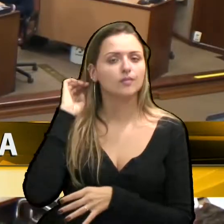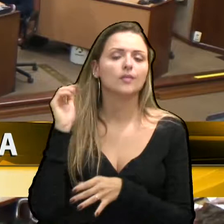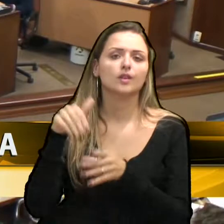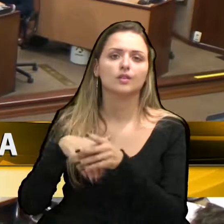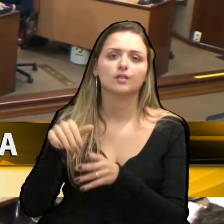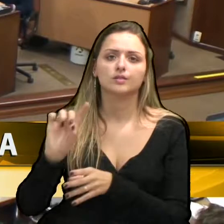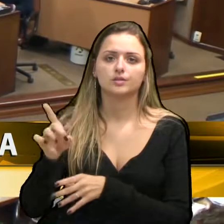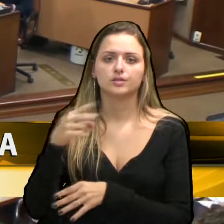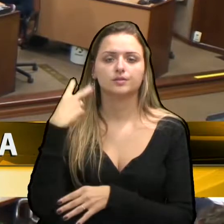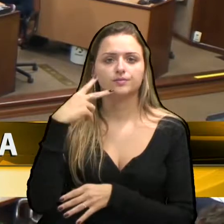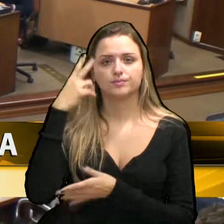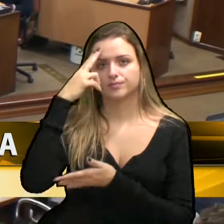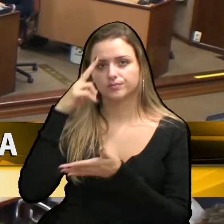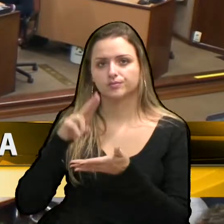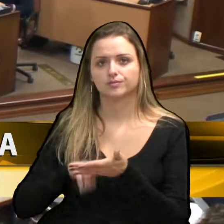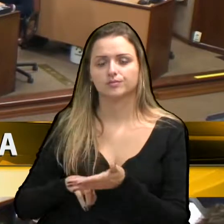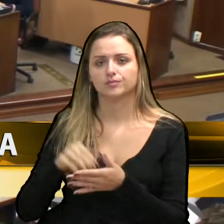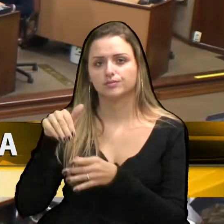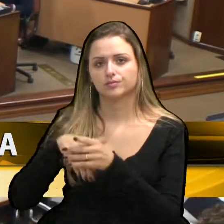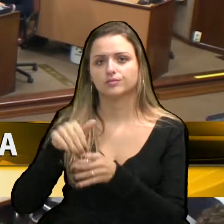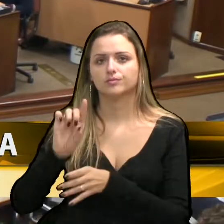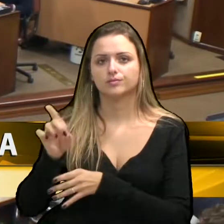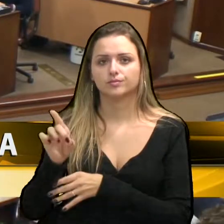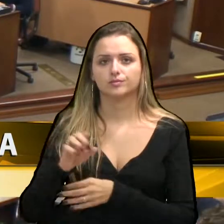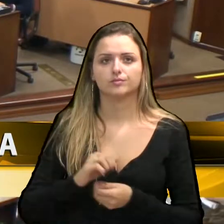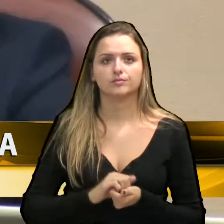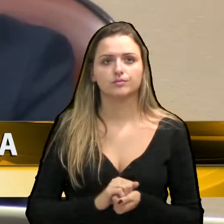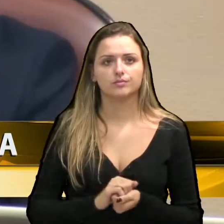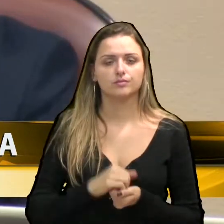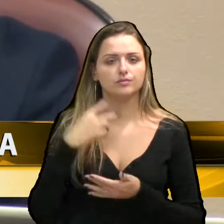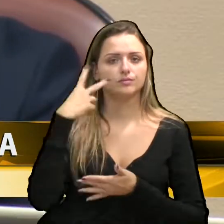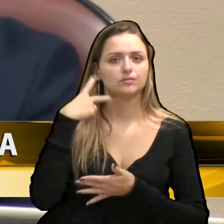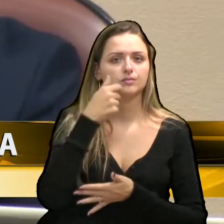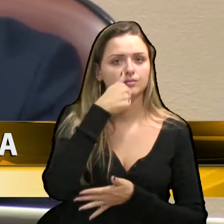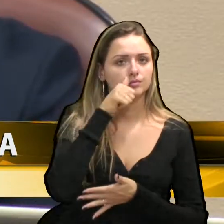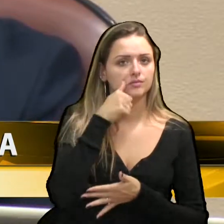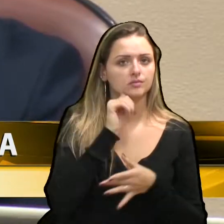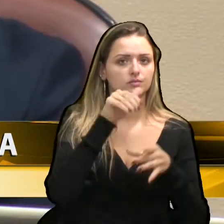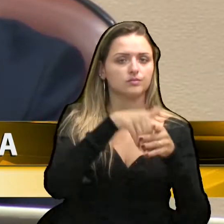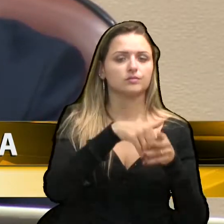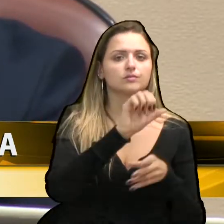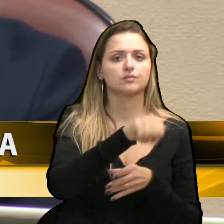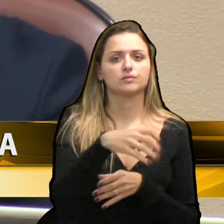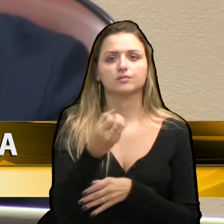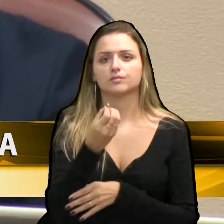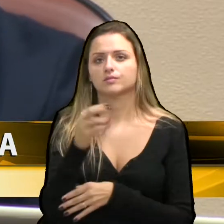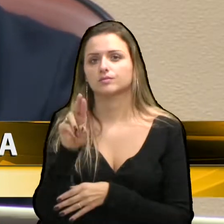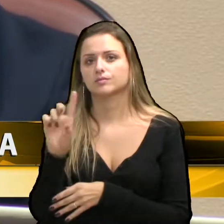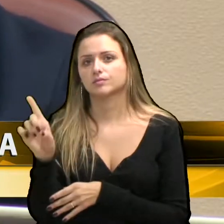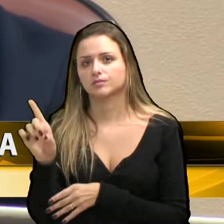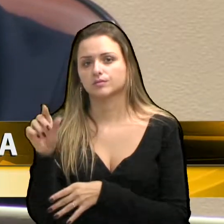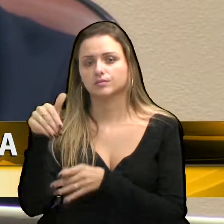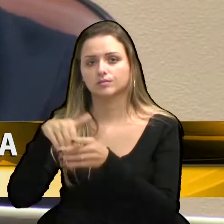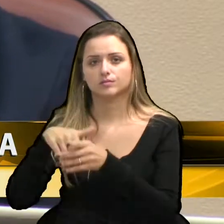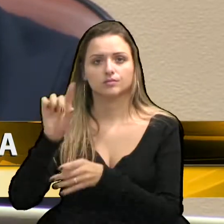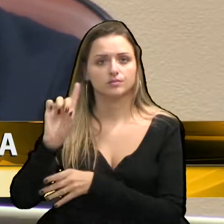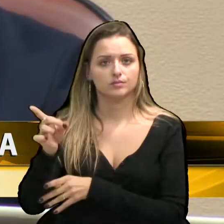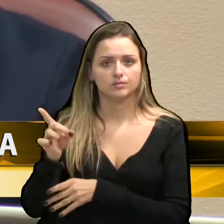senhor presidente. Vereador Neri Andrade Pereira Júnior votou não. Vereadora Paula Iores, a senhora vota sim ou não? Voto